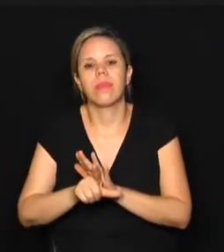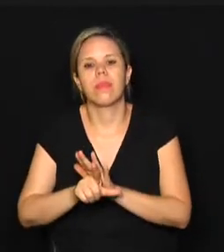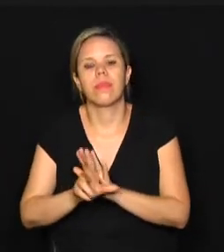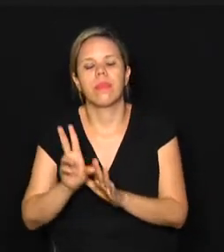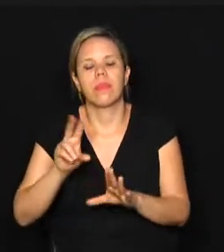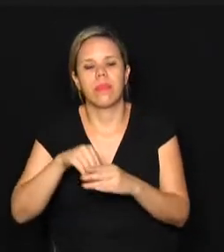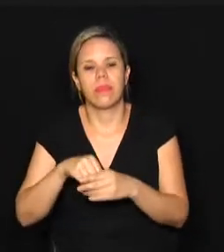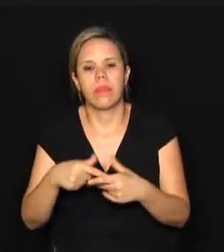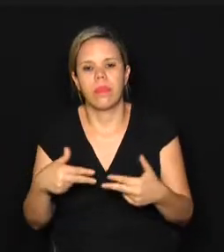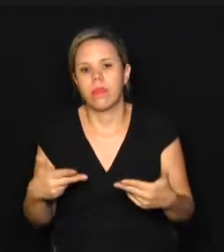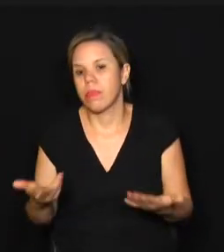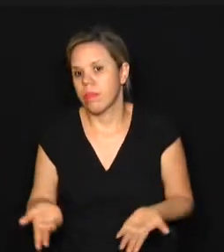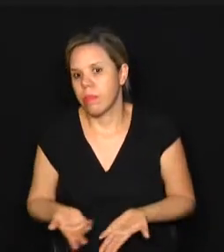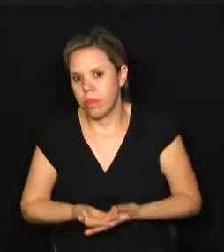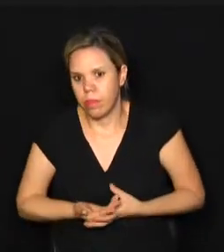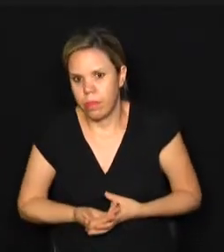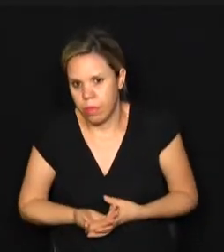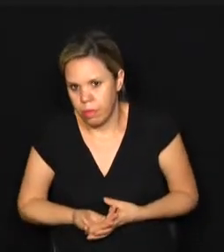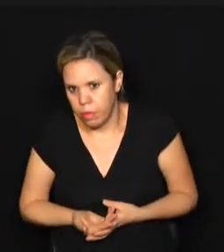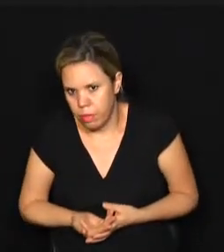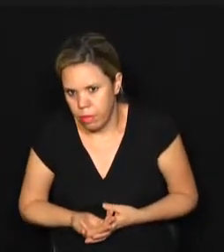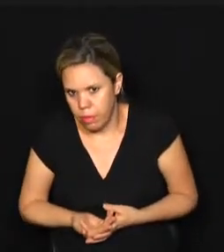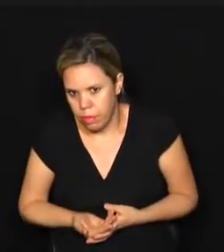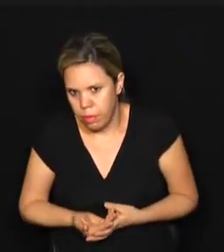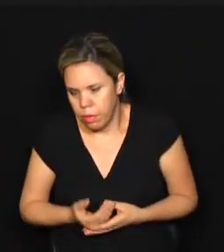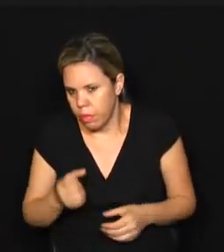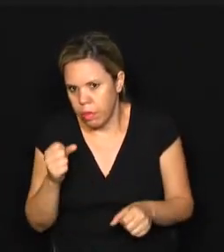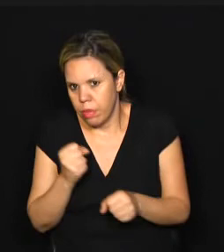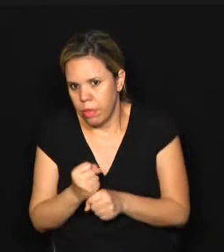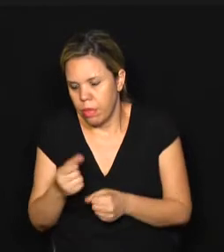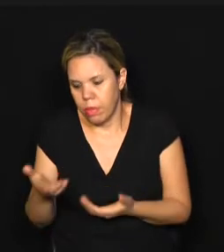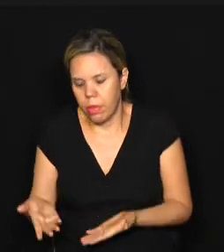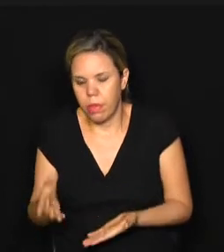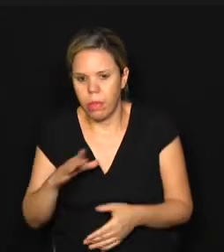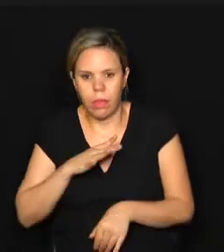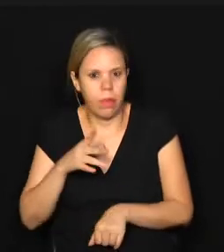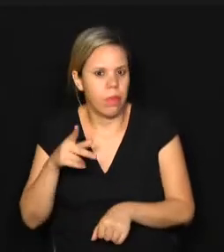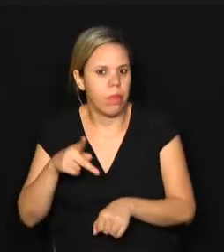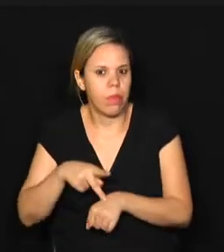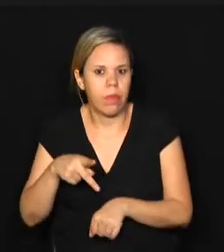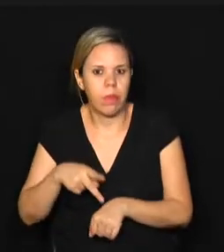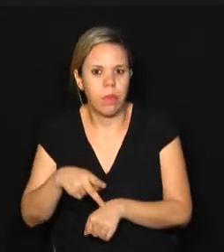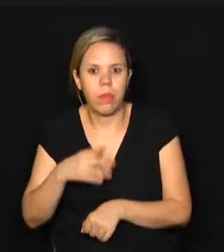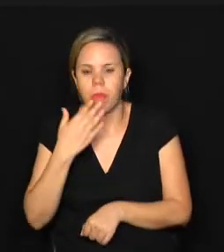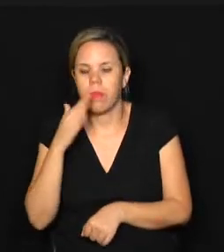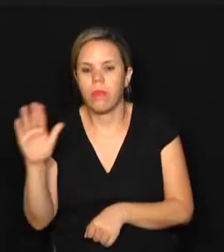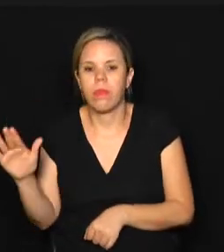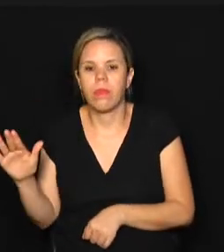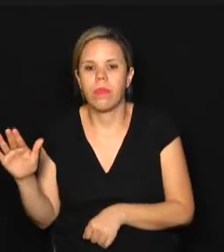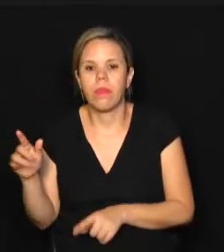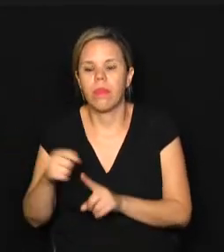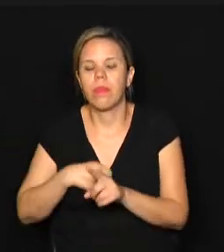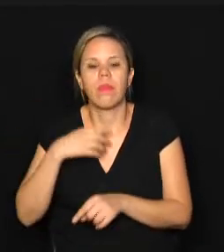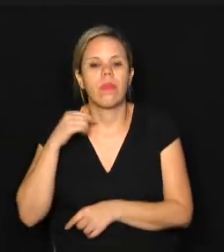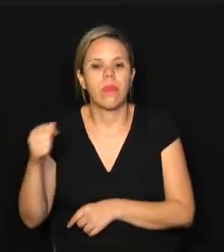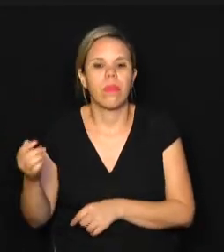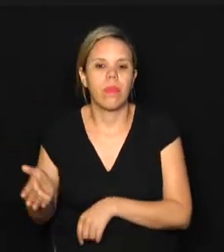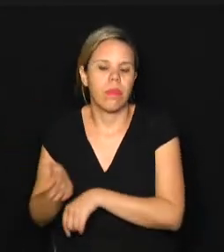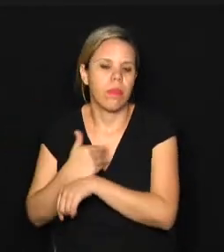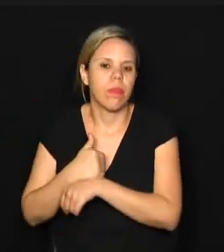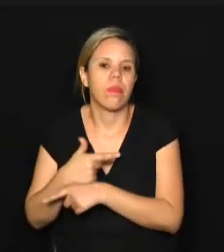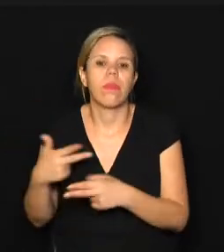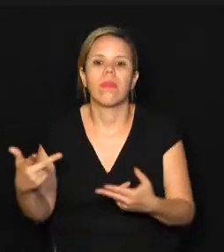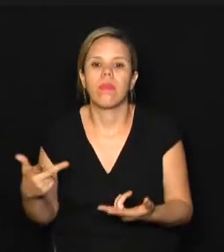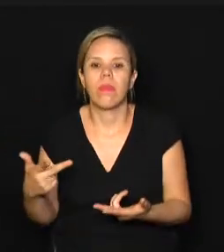assunto. É um absurdo completo. Aqui em Pedreira, eles prometeram em abril que iam adiantar isso,